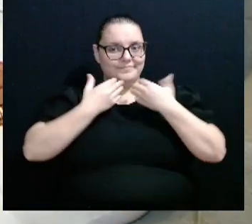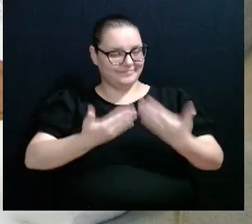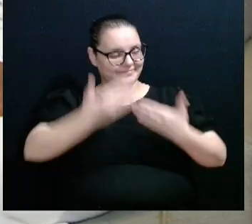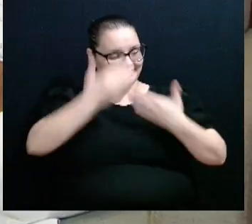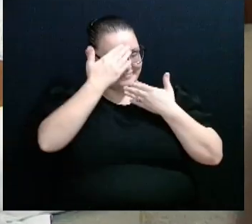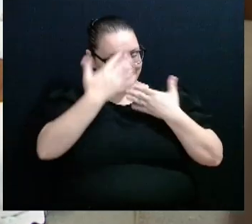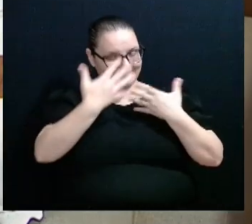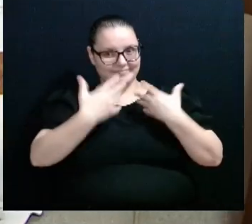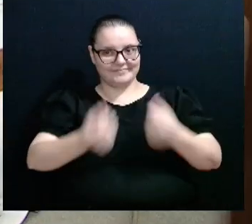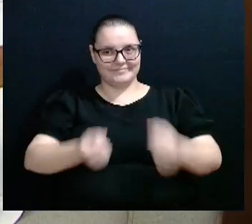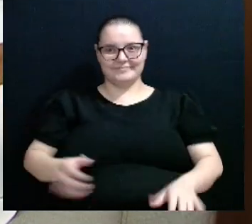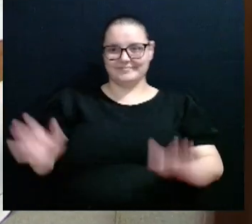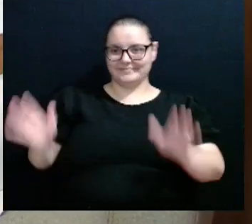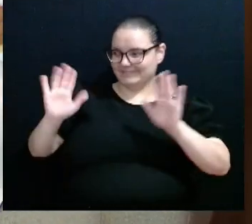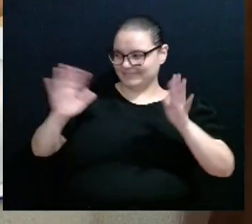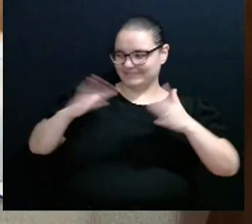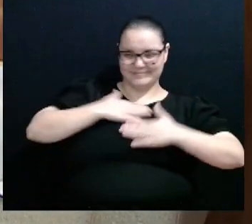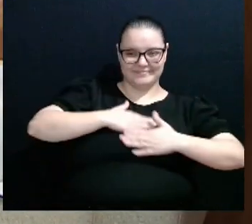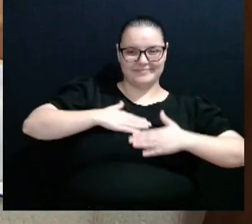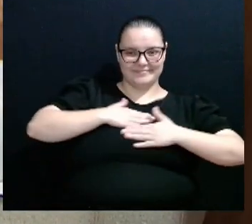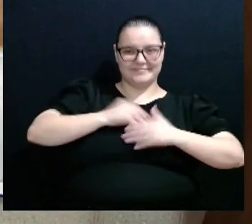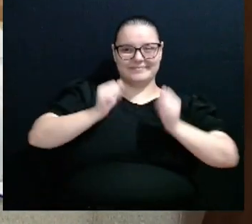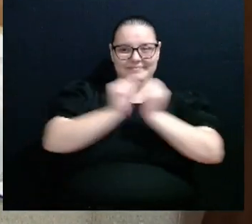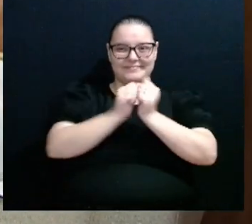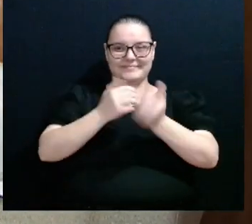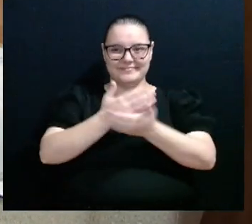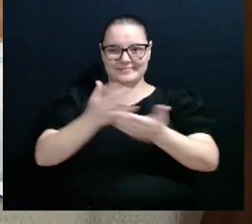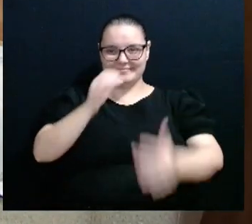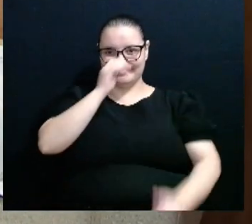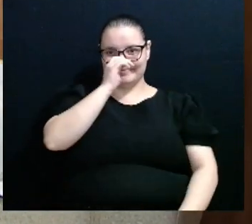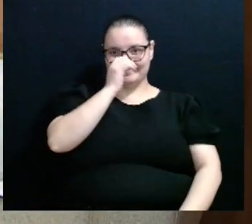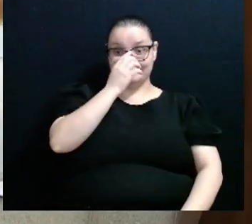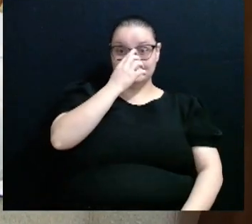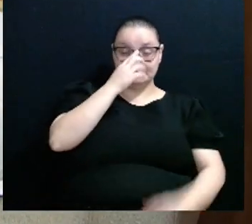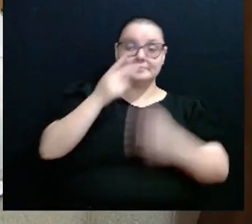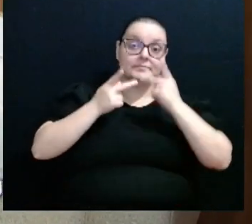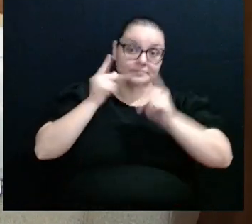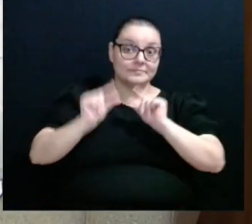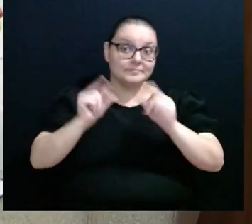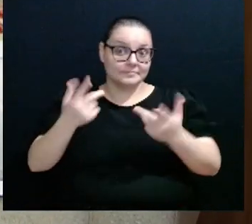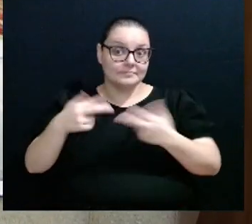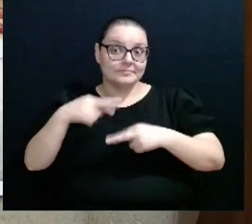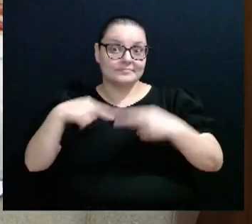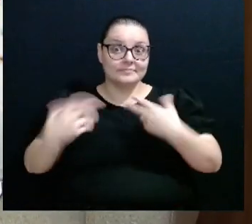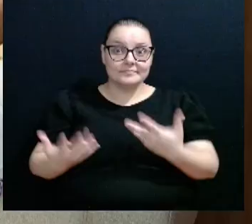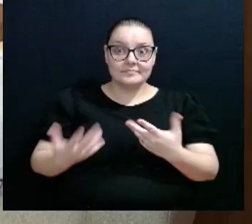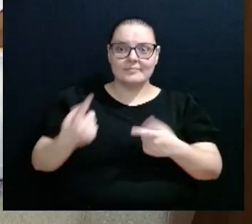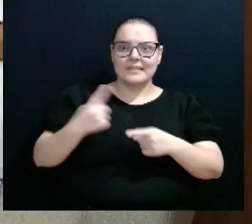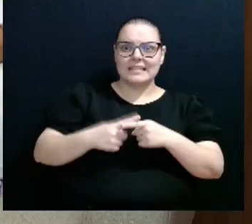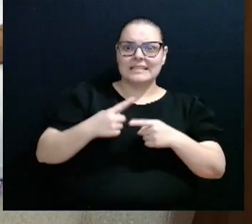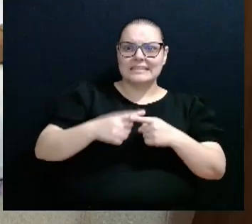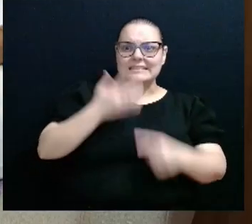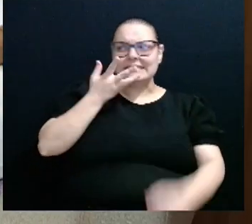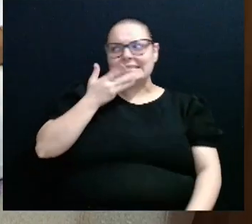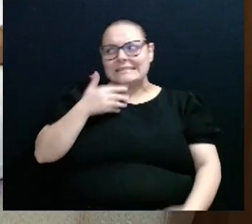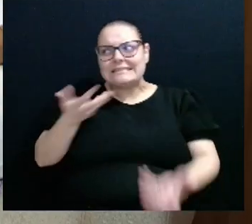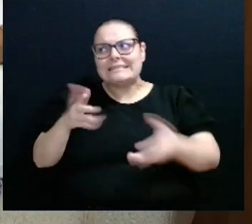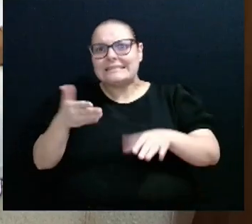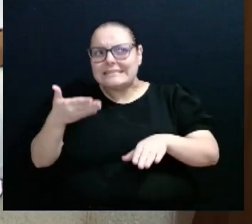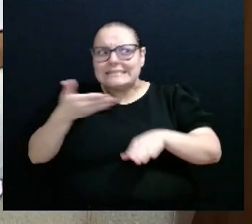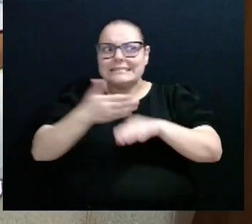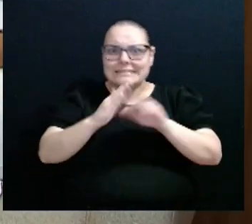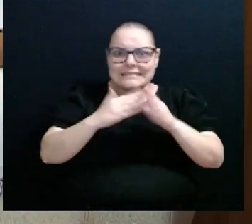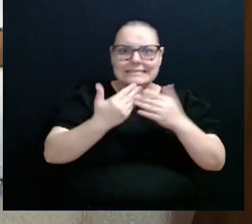um prazer estar aqui com vocês hoje para a gente falar um pouco sobre essa questão, né? Porque as criançadas não querem ir para a escola, ou então falam para o pai, eu